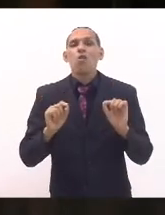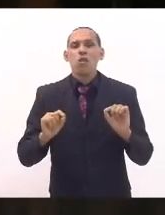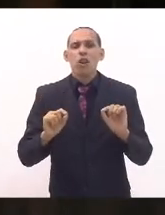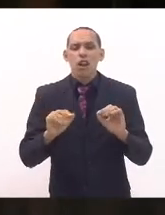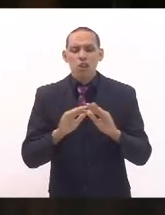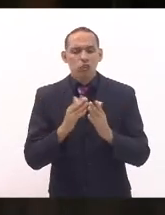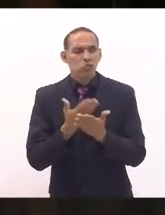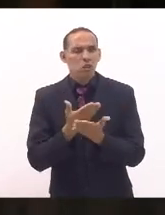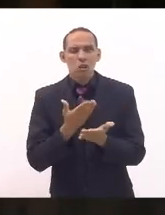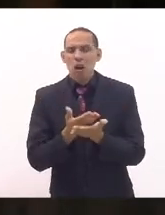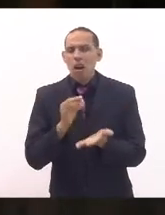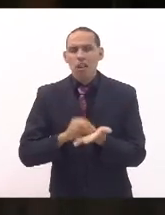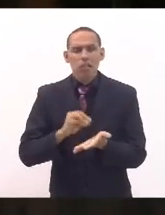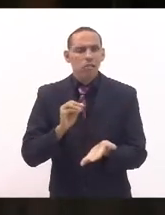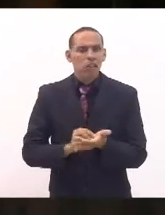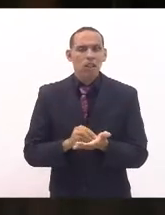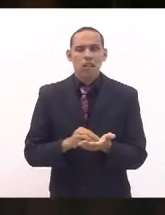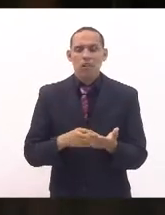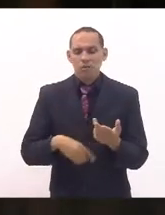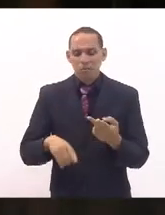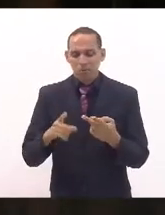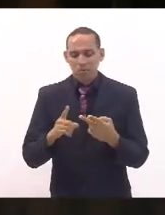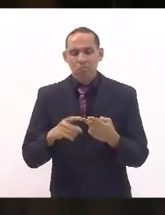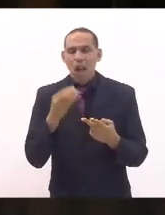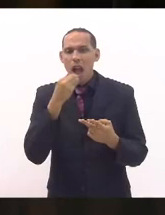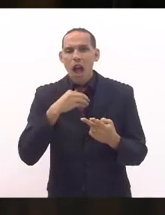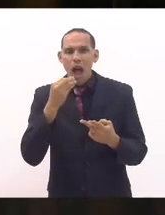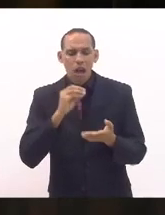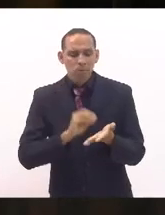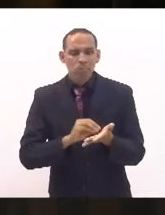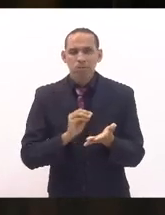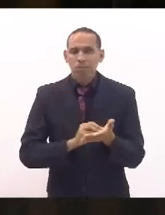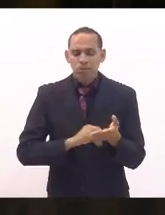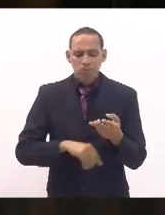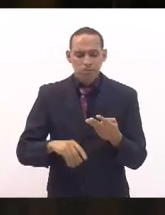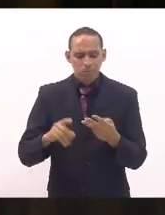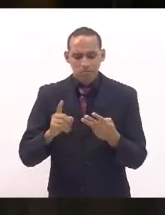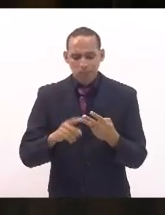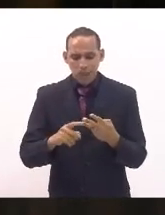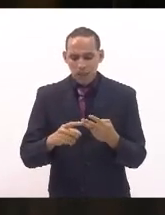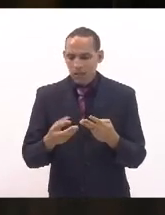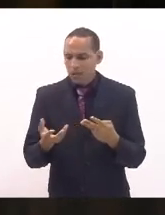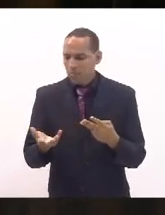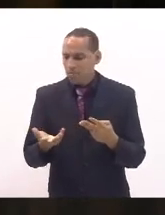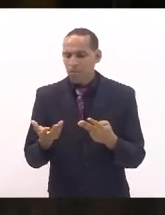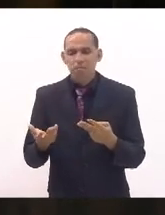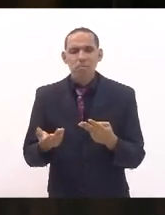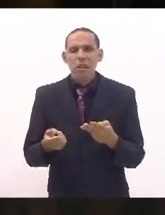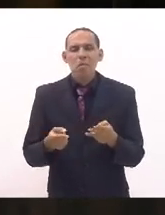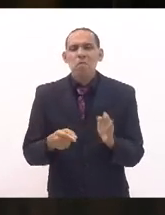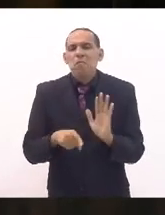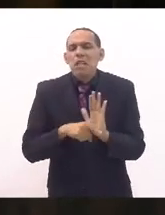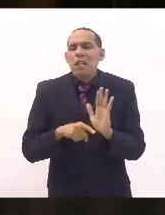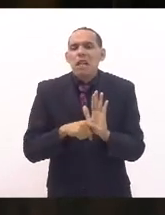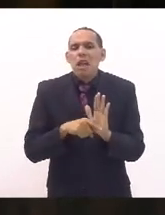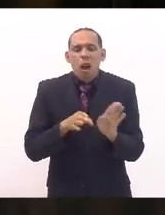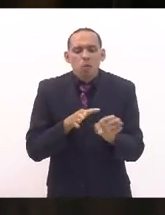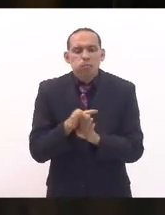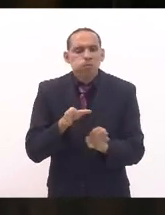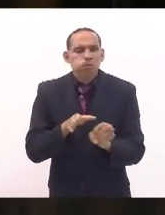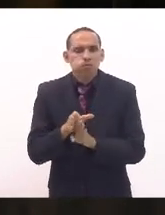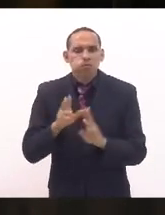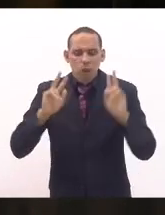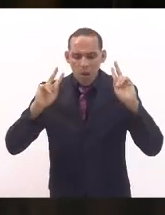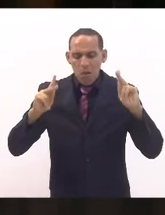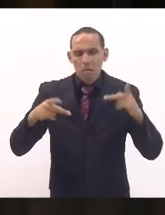escolaridade, deputada Célia, da ausência de alimentação, da ausência mínima de orientação como ser humano, enquanto